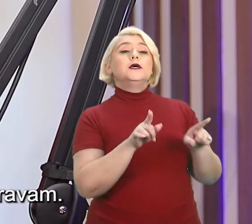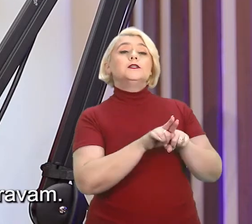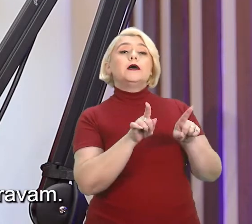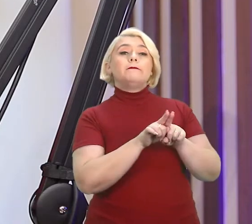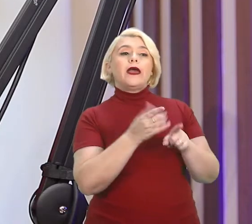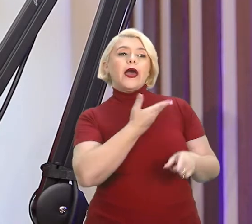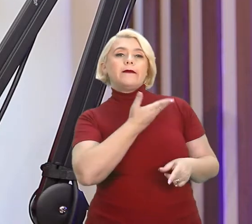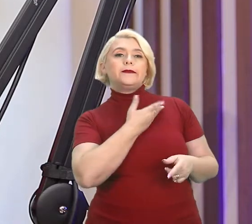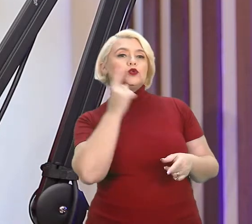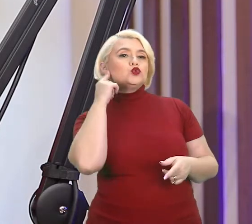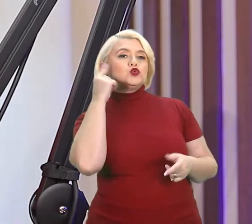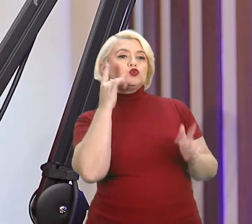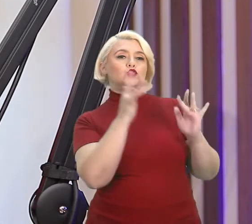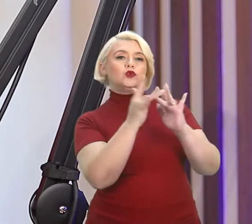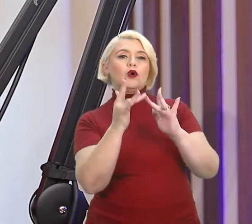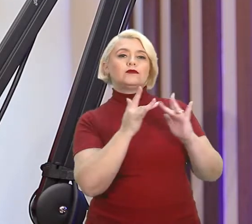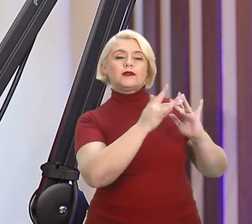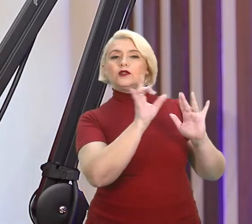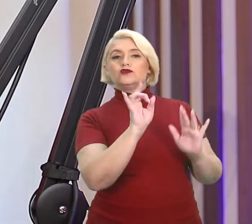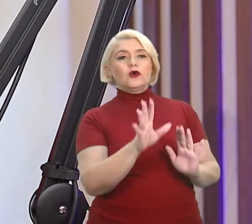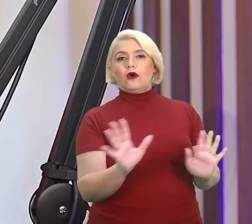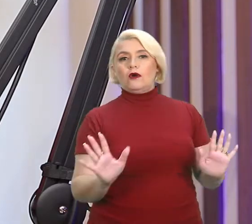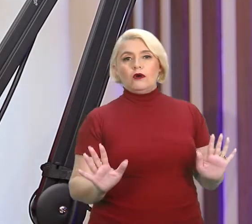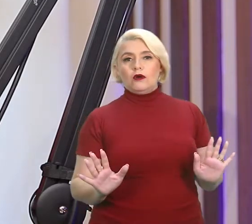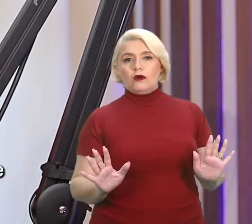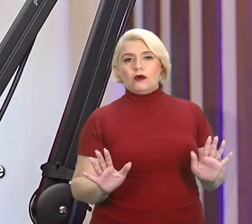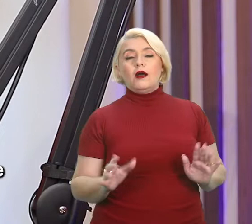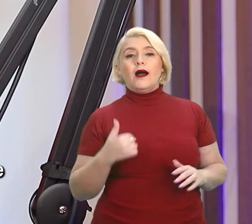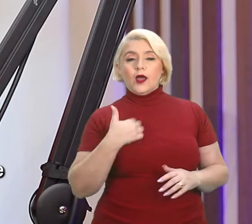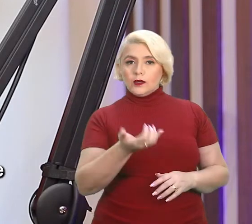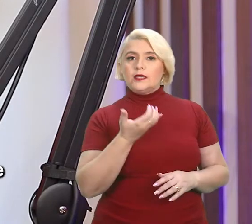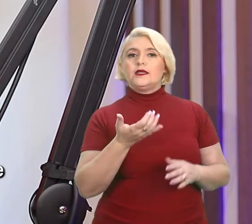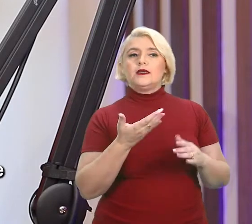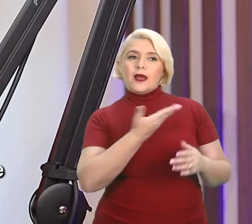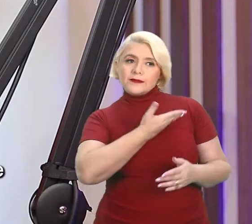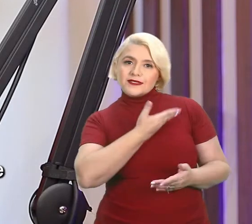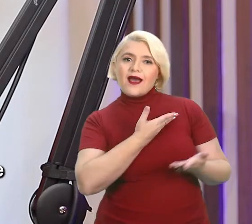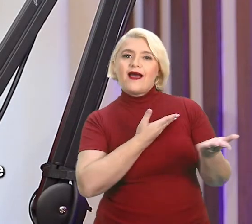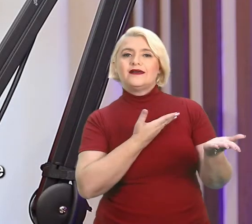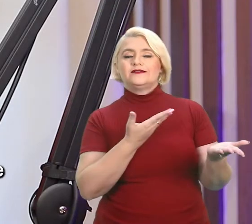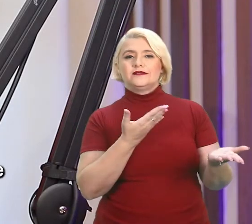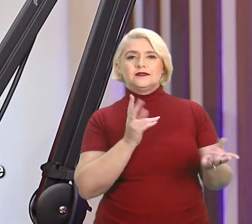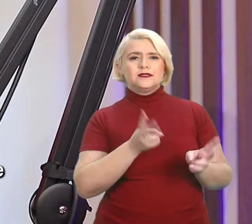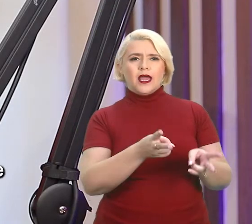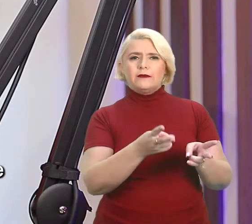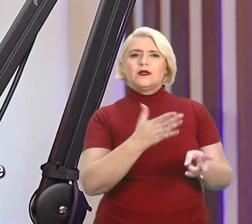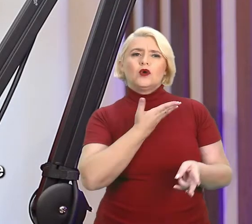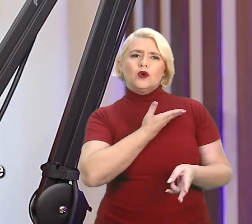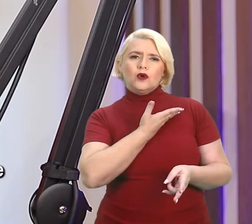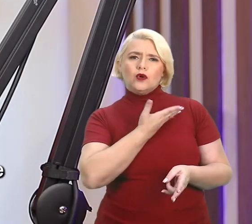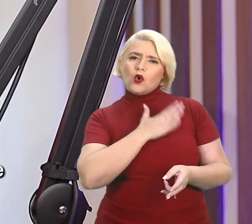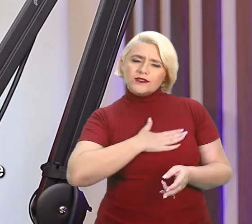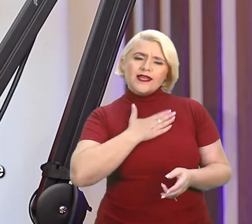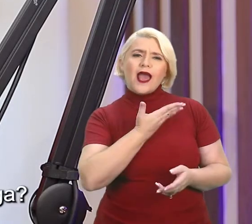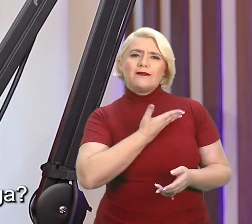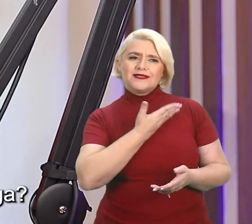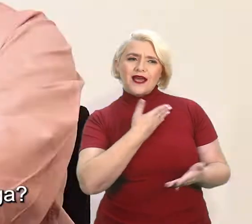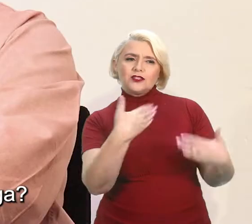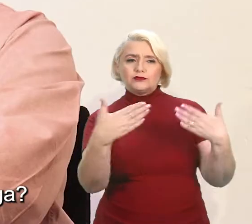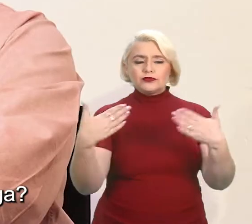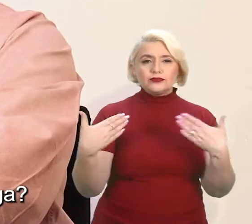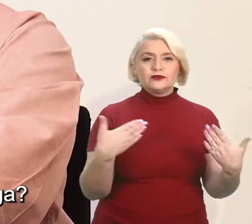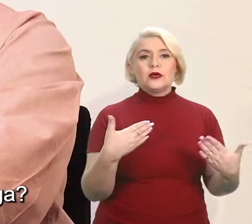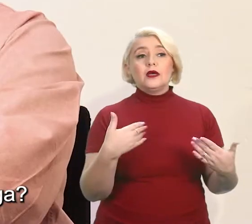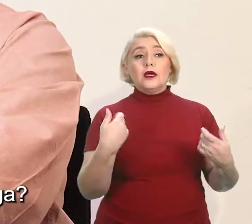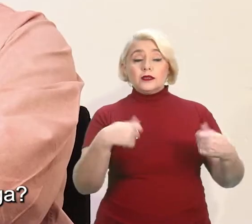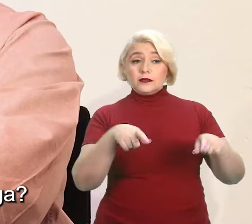elas encontravam. E aí eu queria fazer amizade, sempre gostei muito de fazer amizade, e de convidar as pessoas para ir para a igreja.